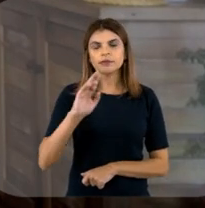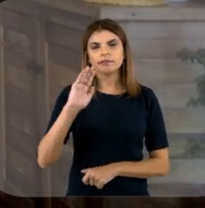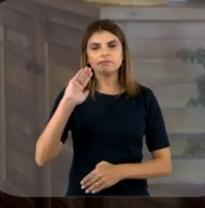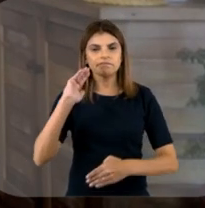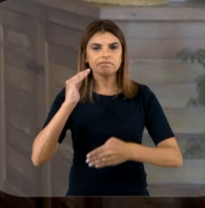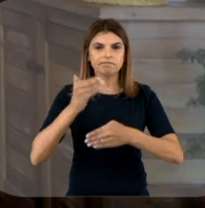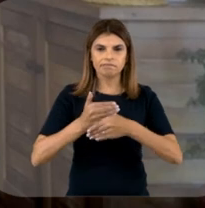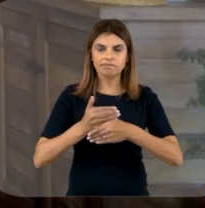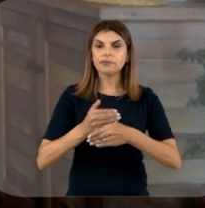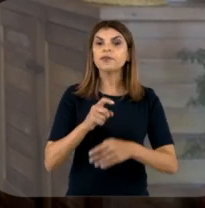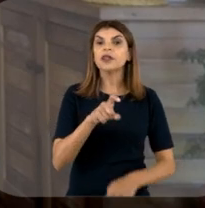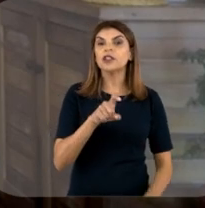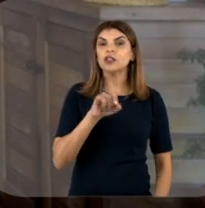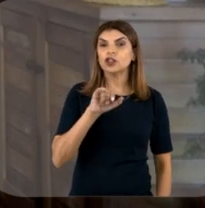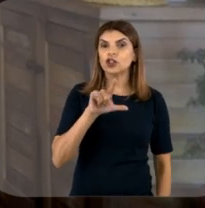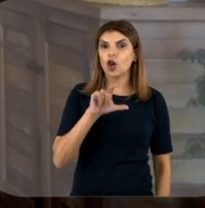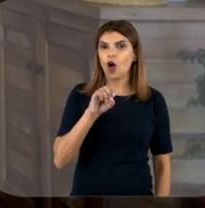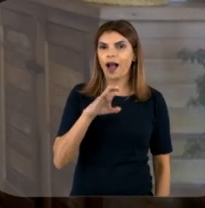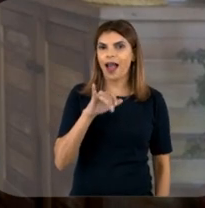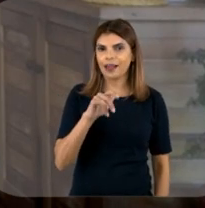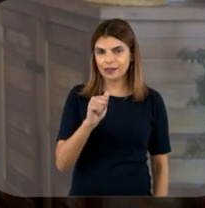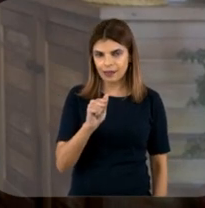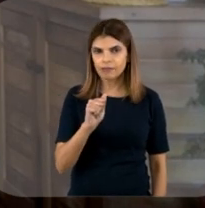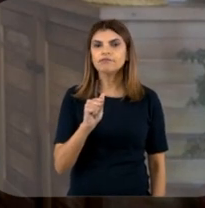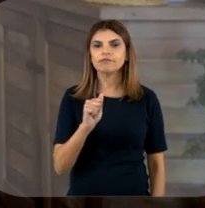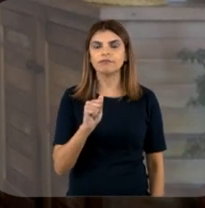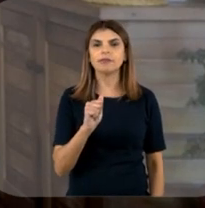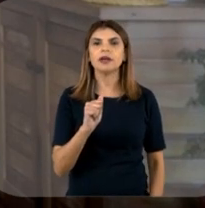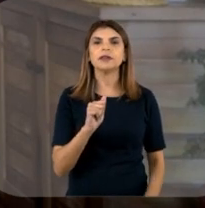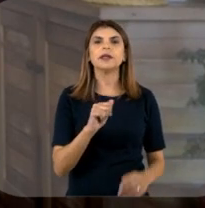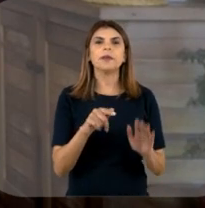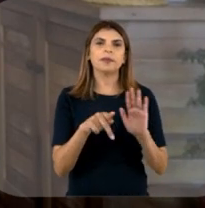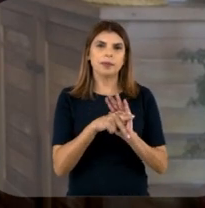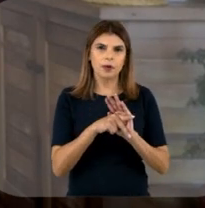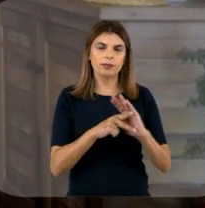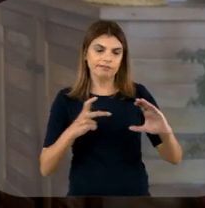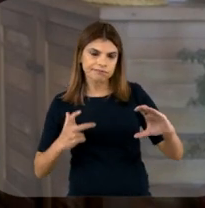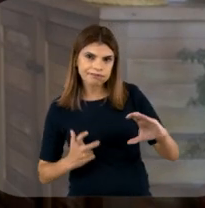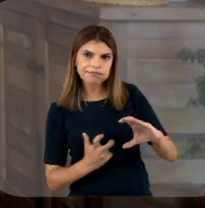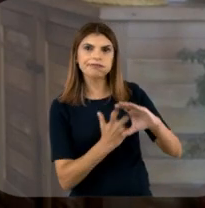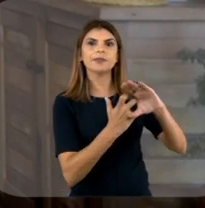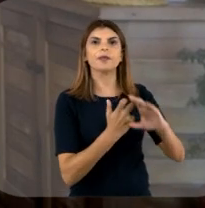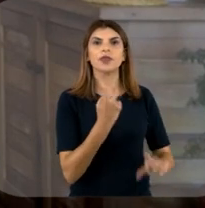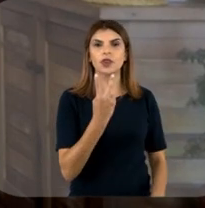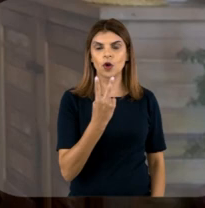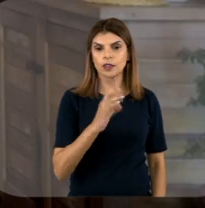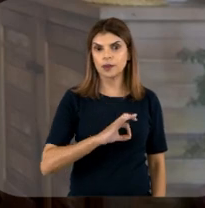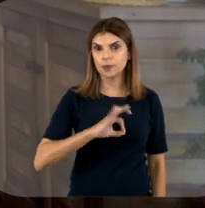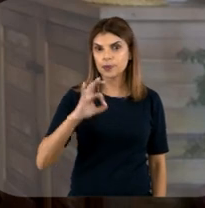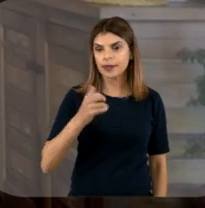como anestésico local a xilocaína a 2%, se usa 10 ml.